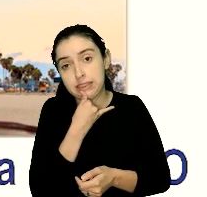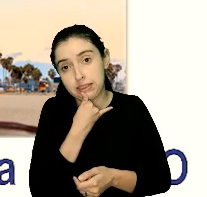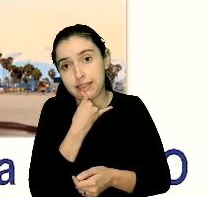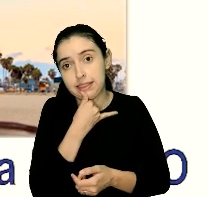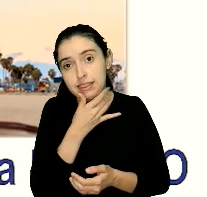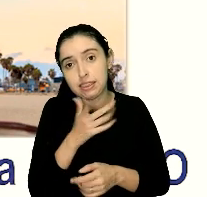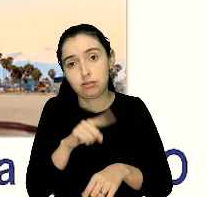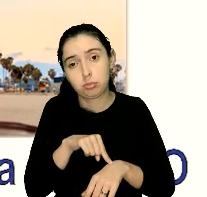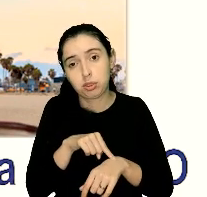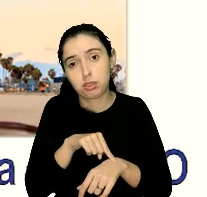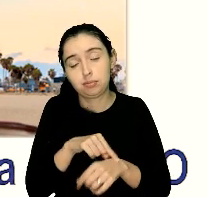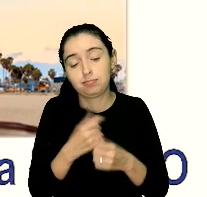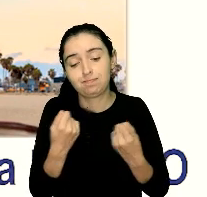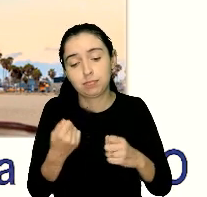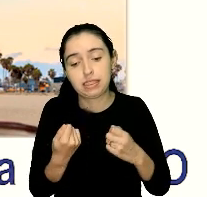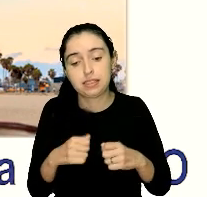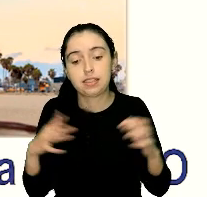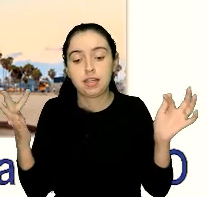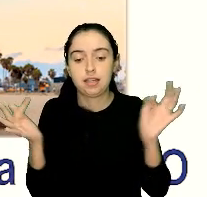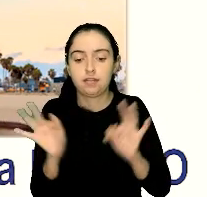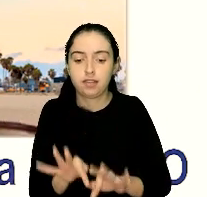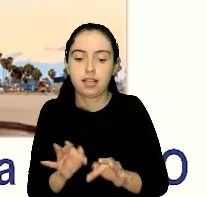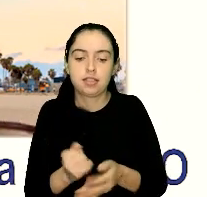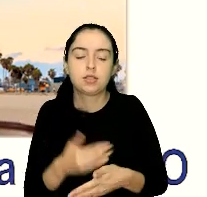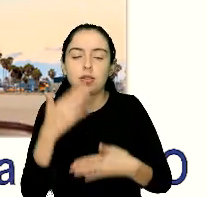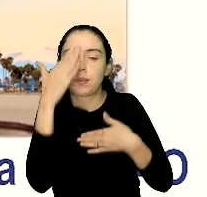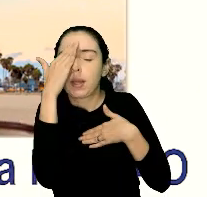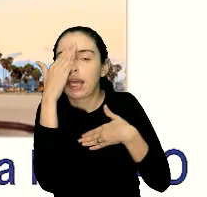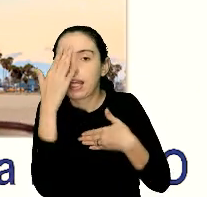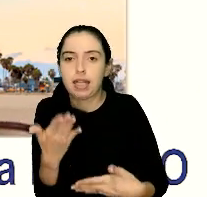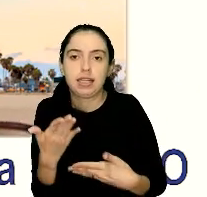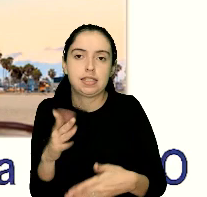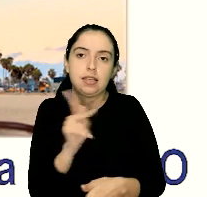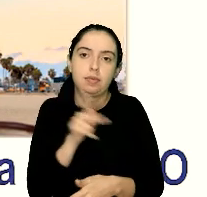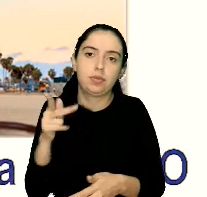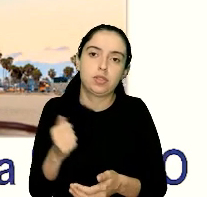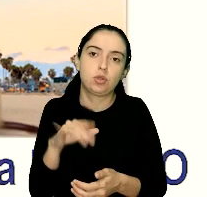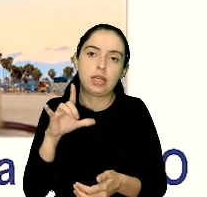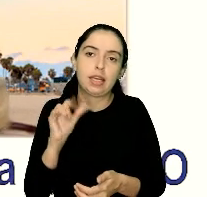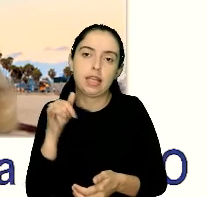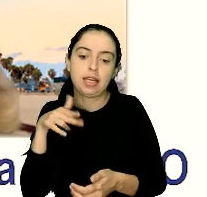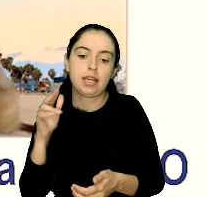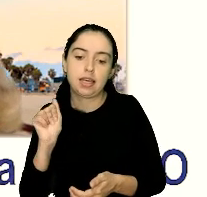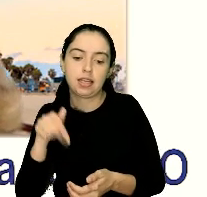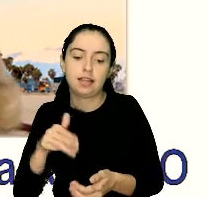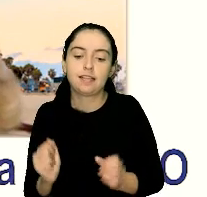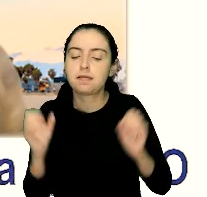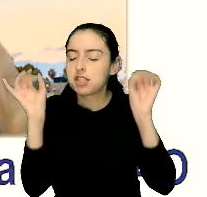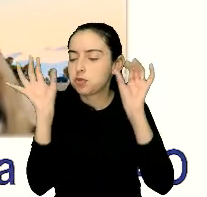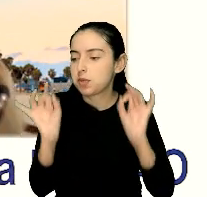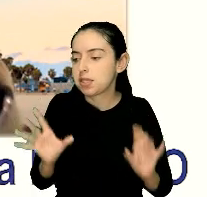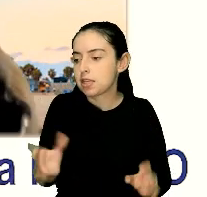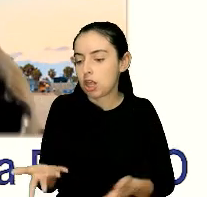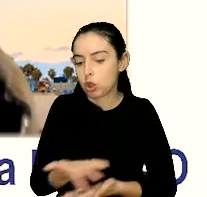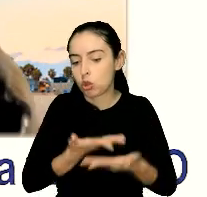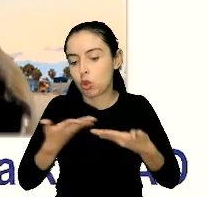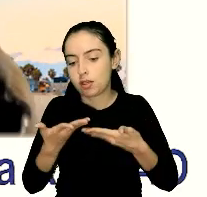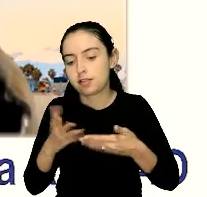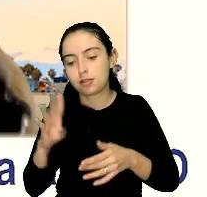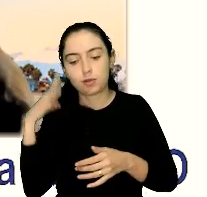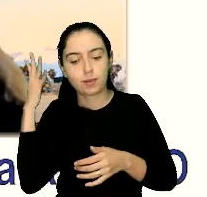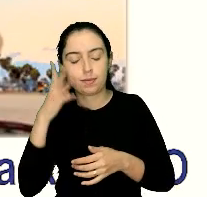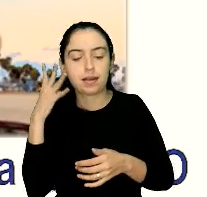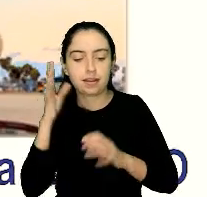vai precisar encerrar. Eu queria agradecer à professora Liliana por abrilhantar aqui nosso evento, e